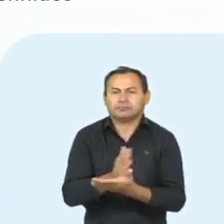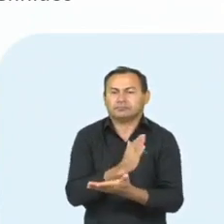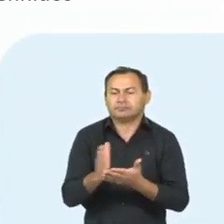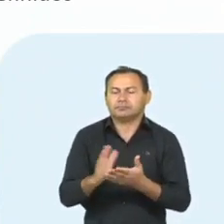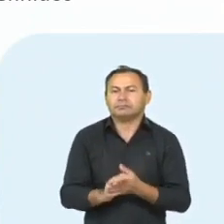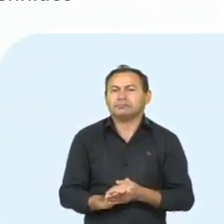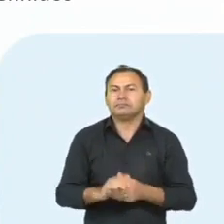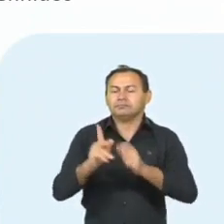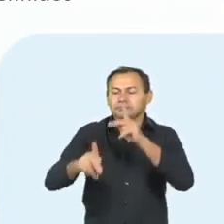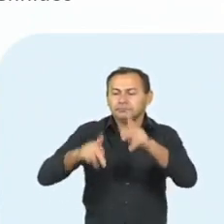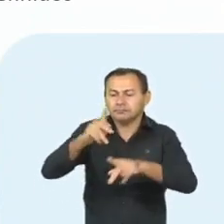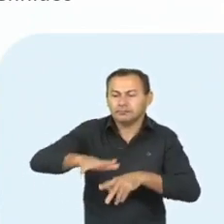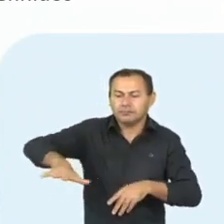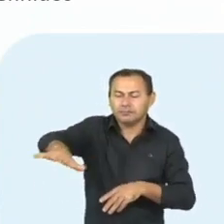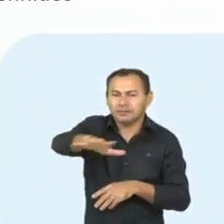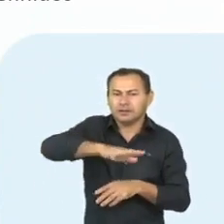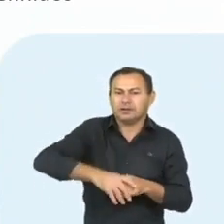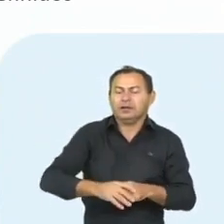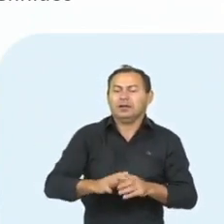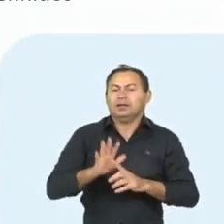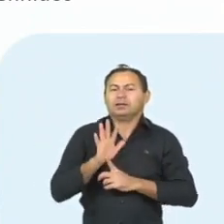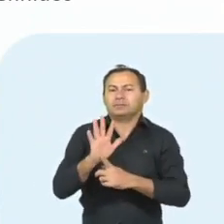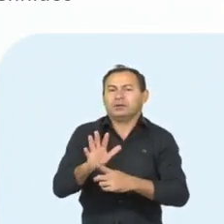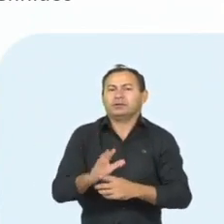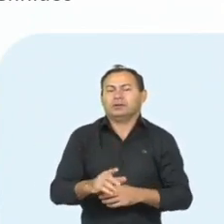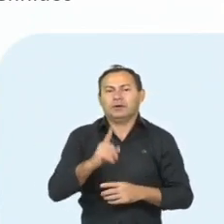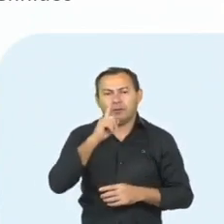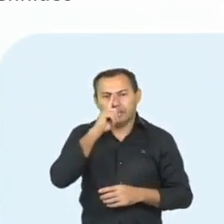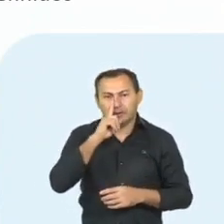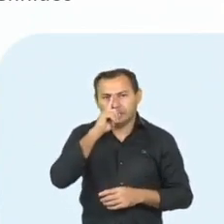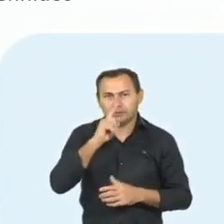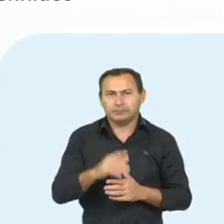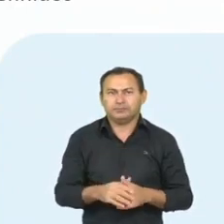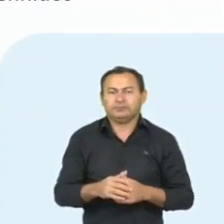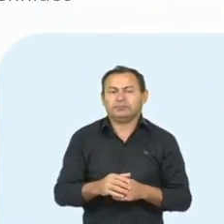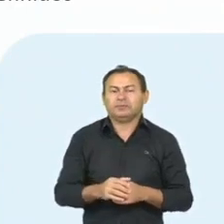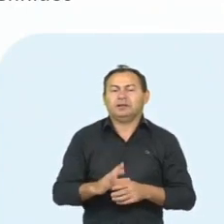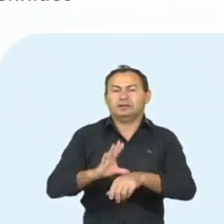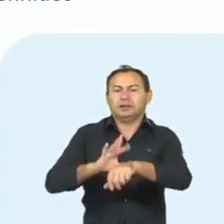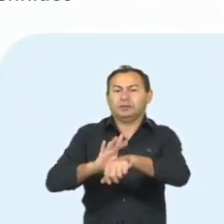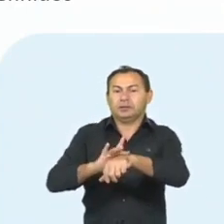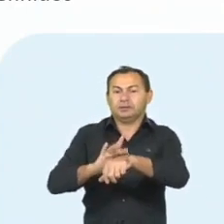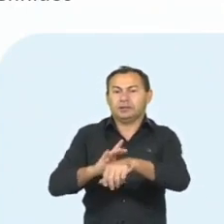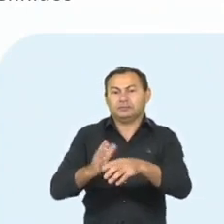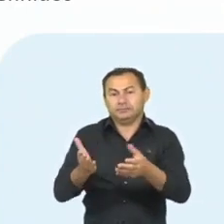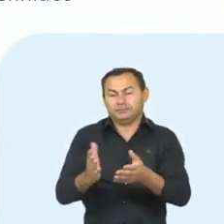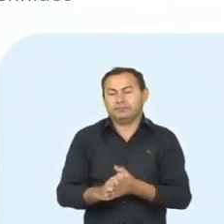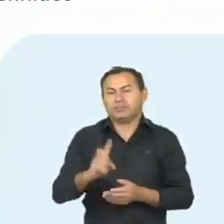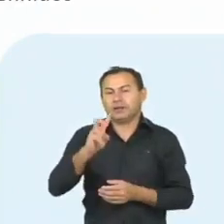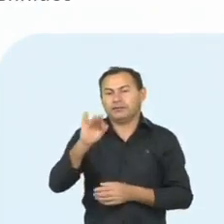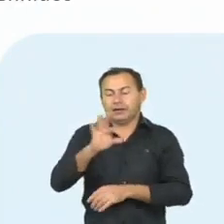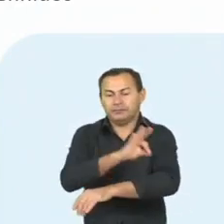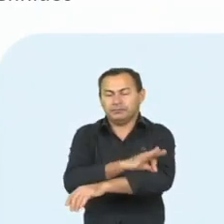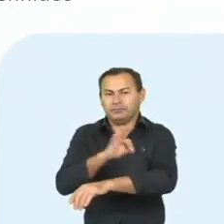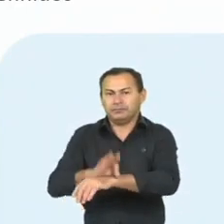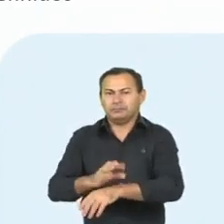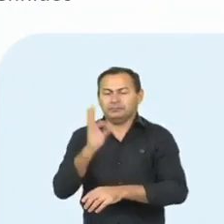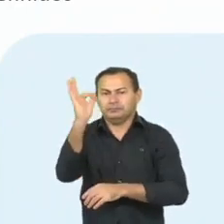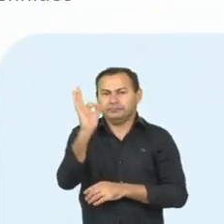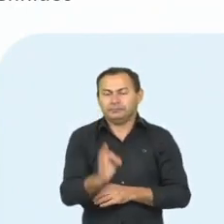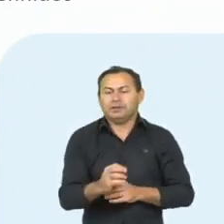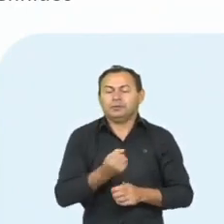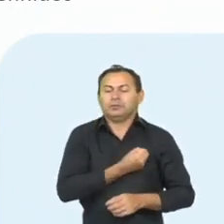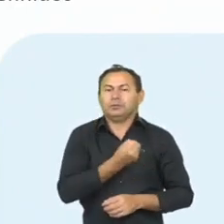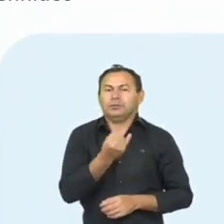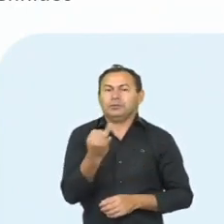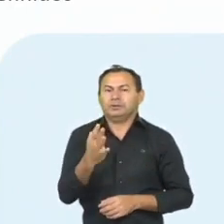determinada população exposta ao risco de adoecer. Ele vai medir a proporção entre o